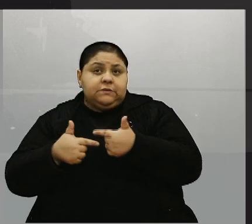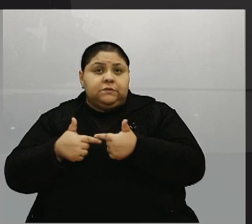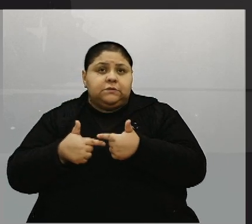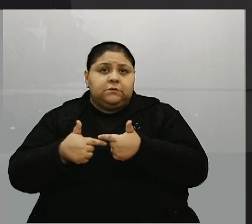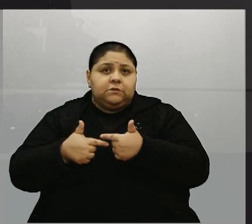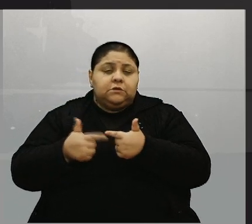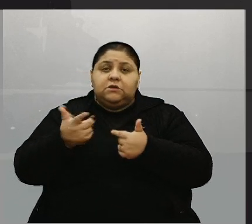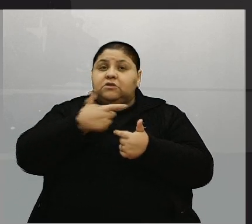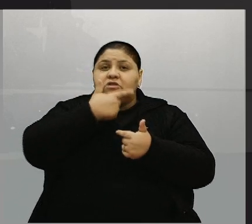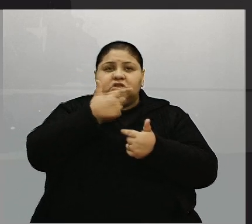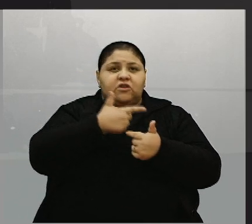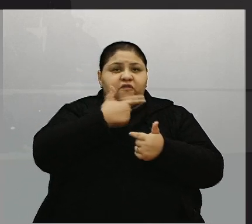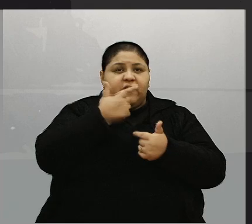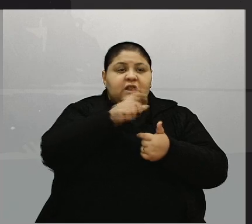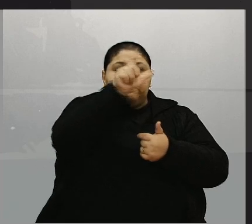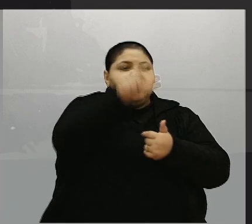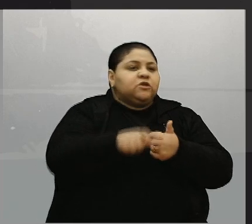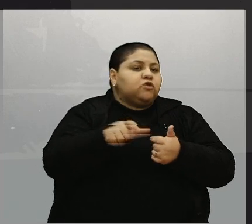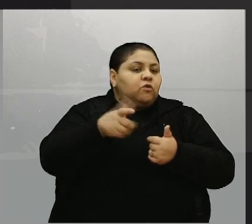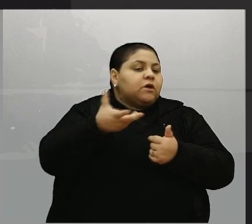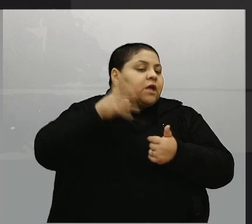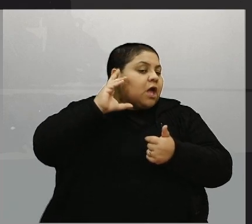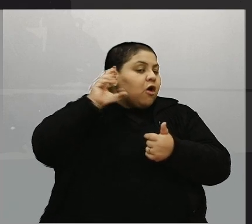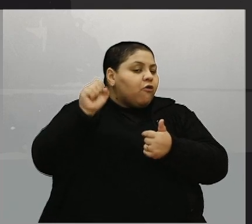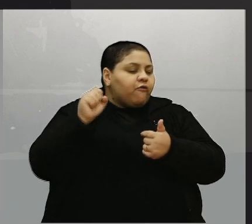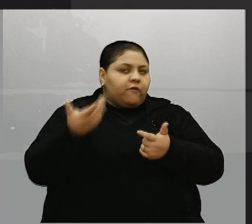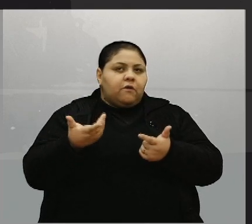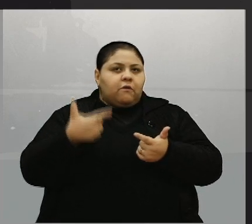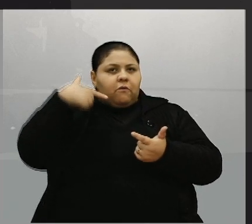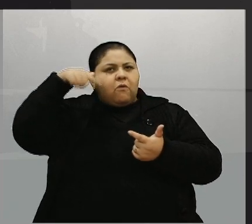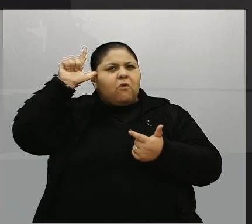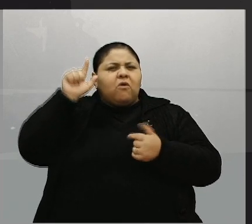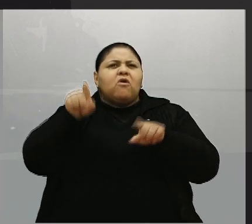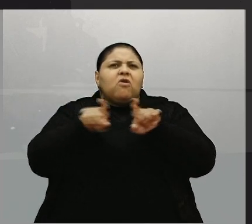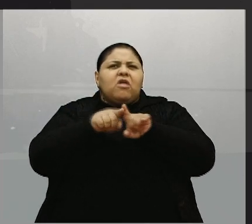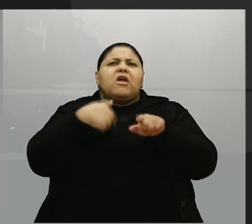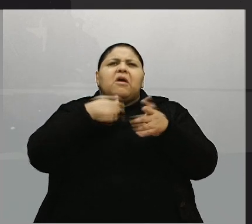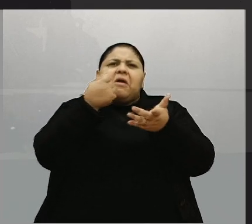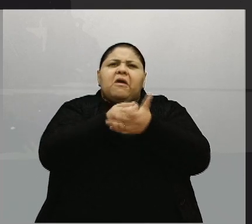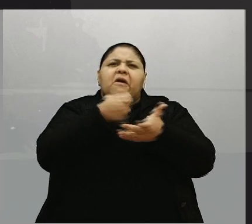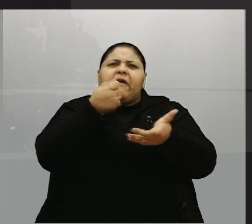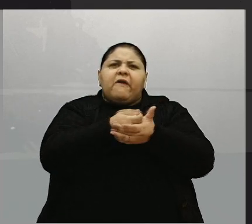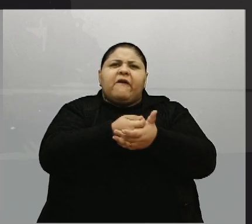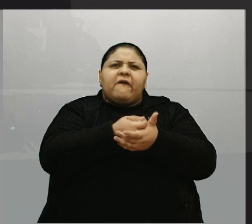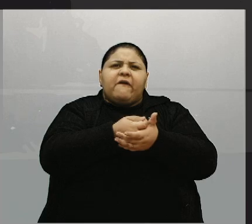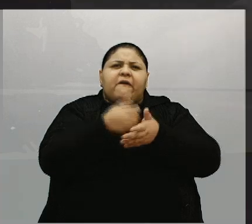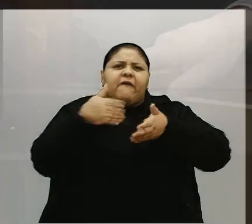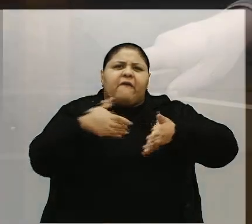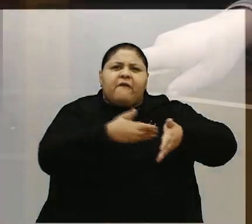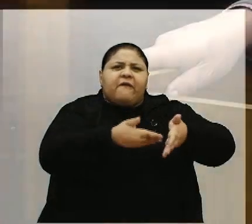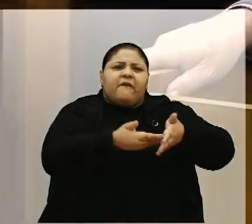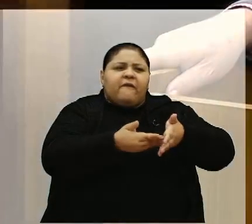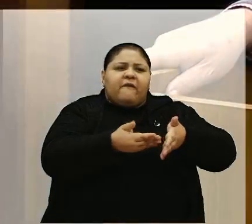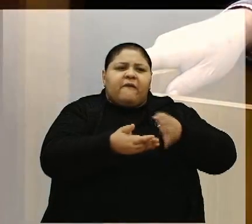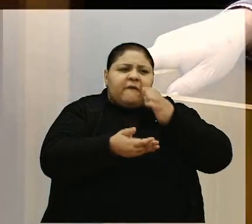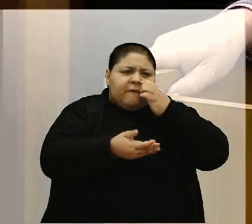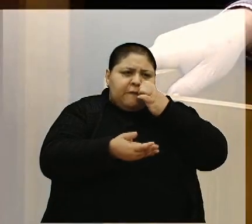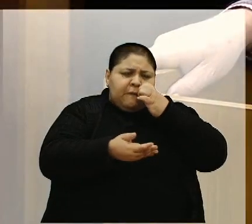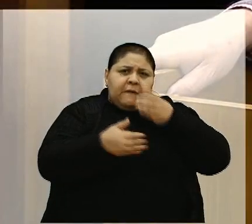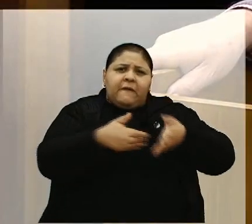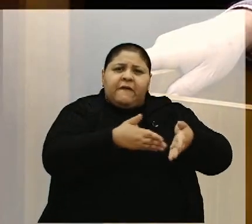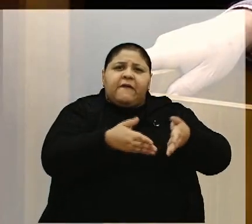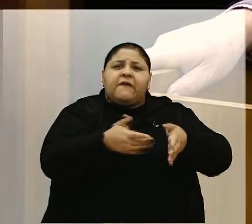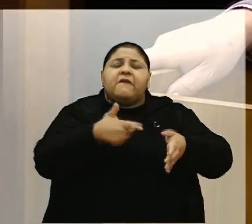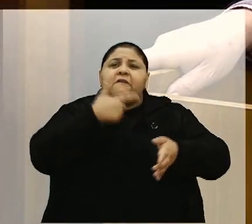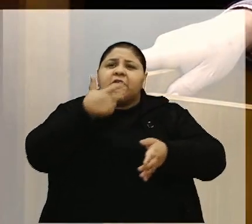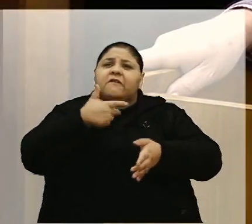não falando aquilo que a pessoa quer ouvir. Ontem também estava sendo muito cobrado lá naquela estrada que tem 5 hectares. Aí eu